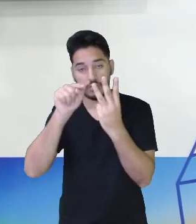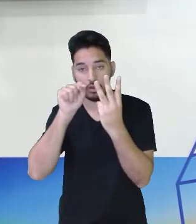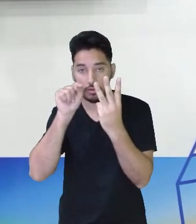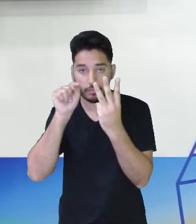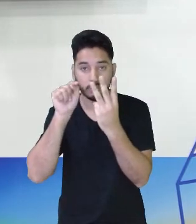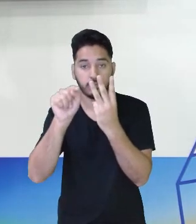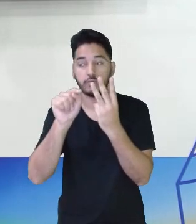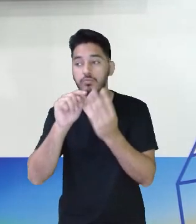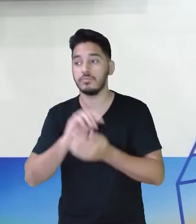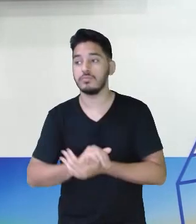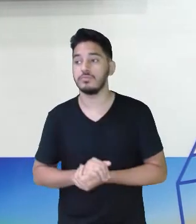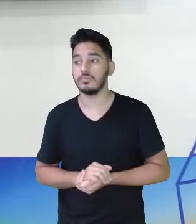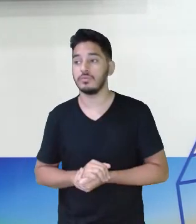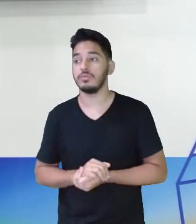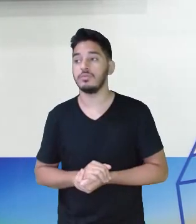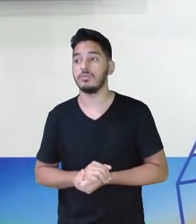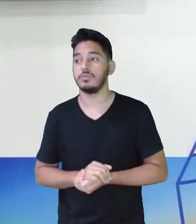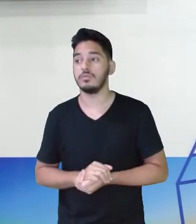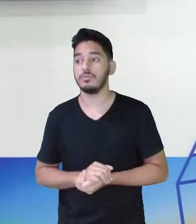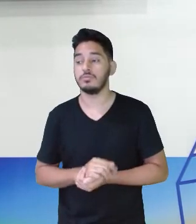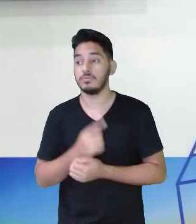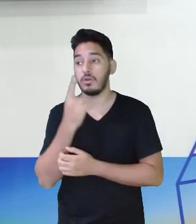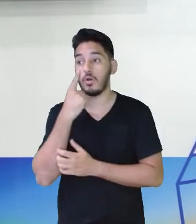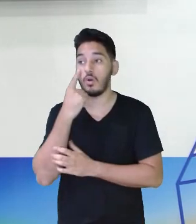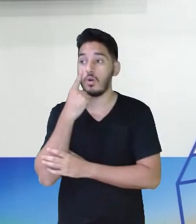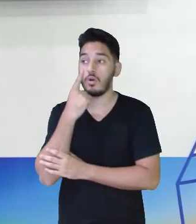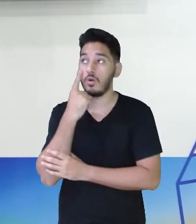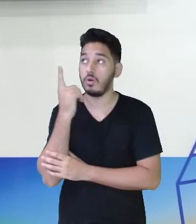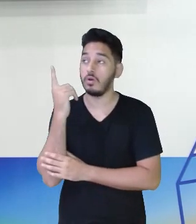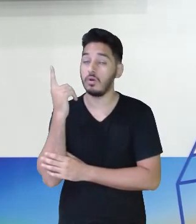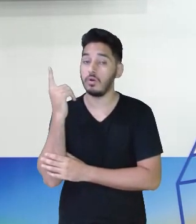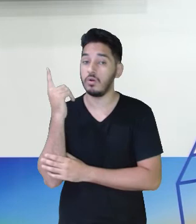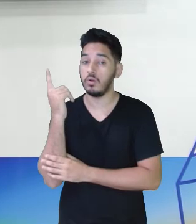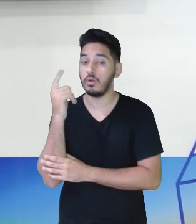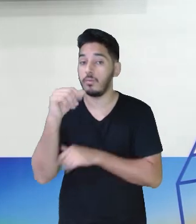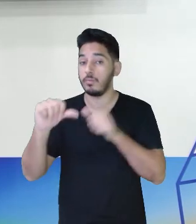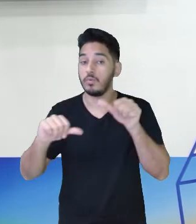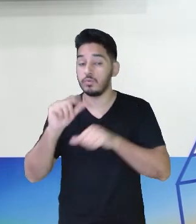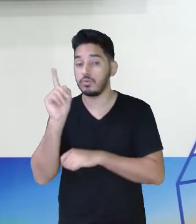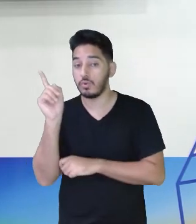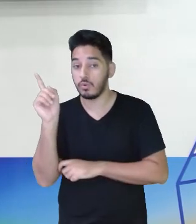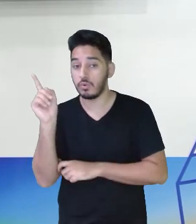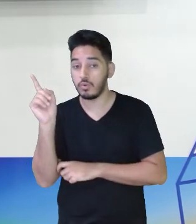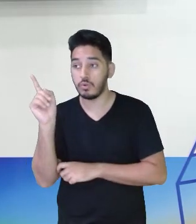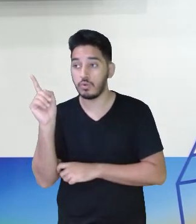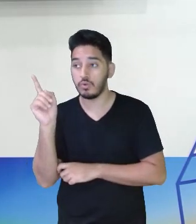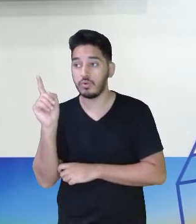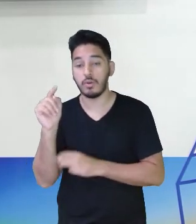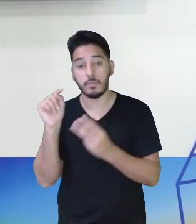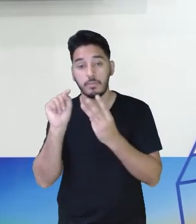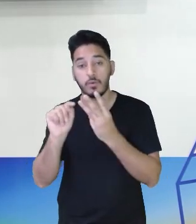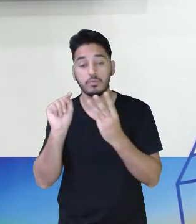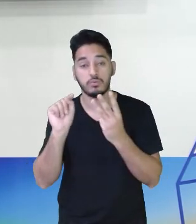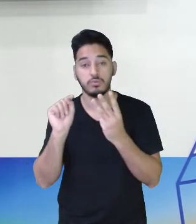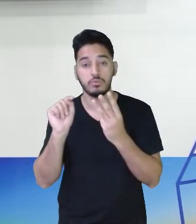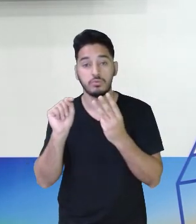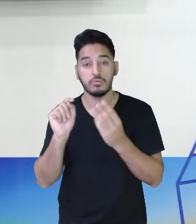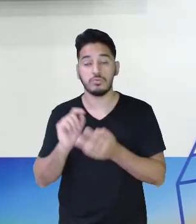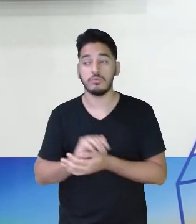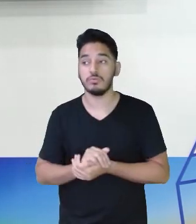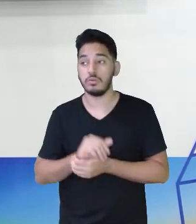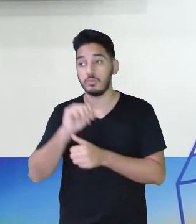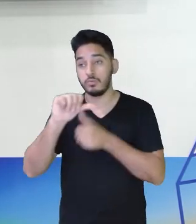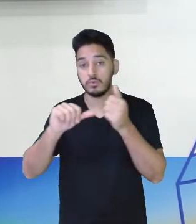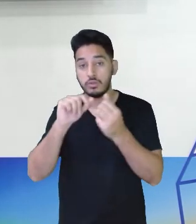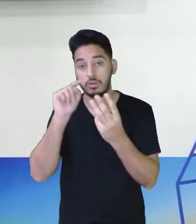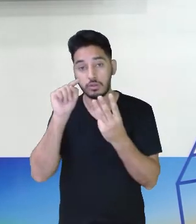mudei de classe de novo, ponto. Olha aqui, mudei de ordem, ponto. Mudei de classe, ponto. Mudei